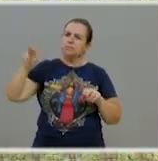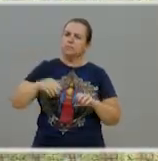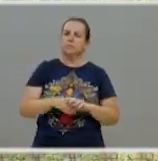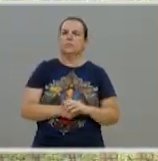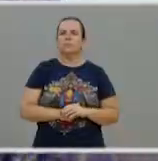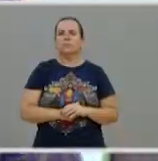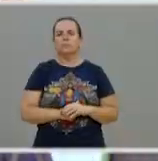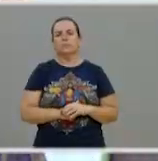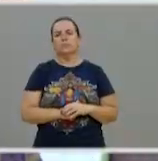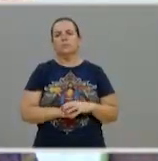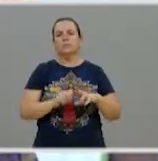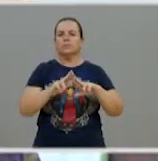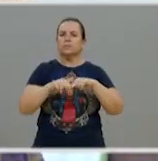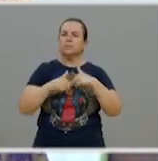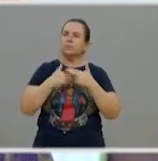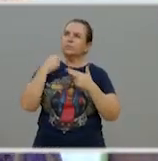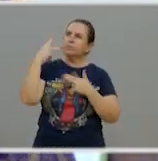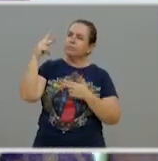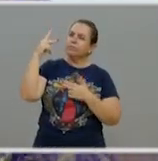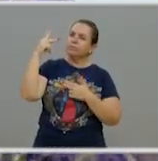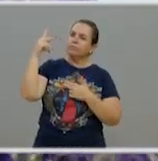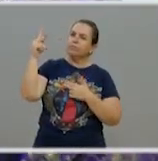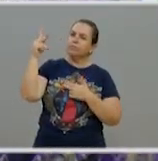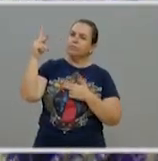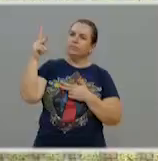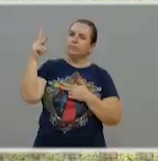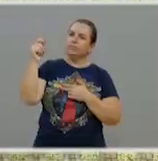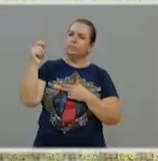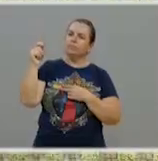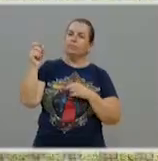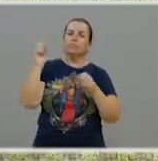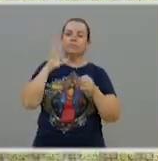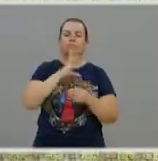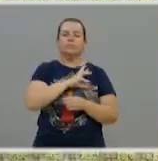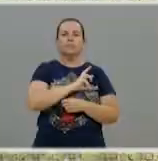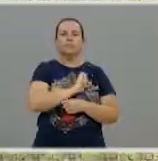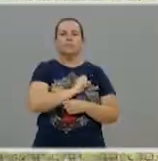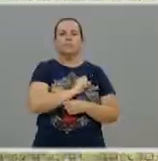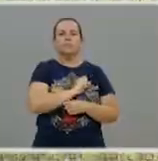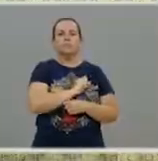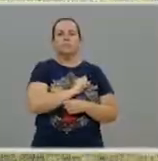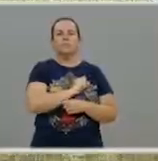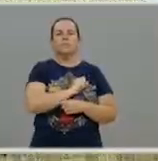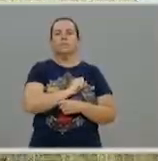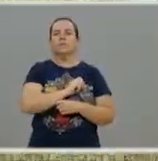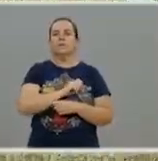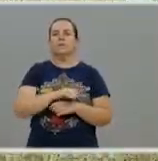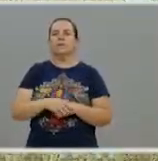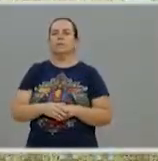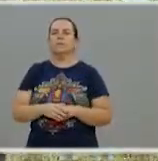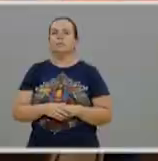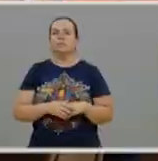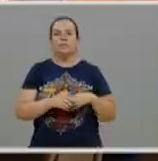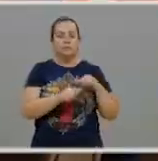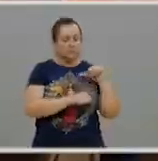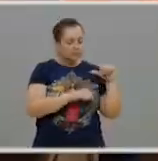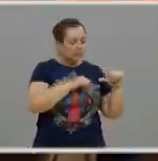Senhor, por vosso imenso amor. Com a mão para o